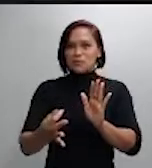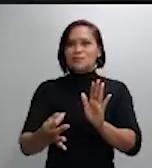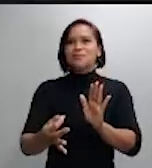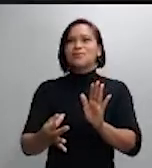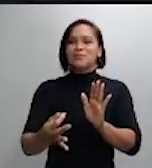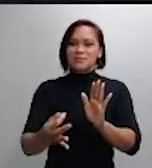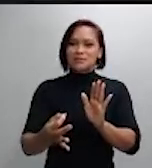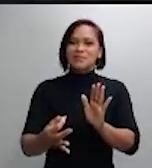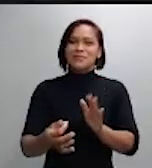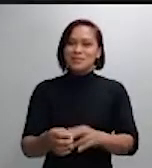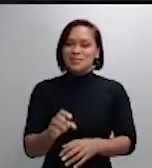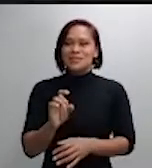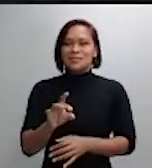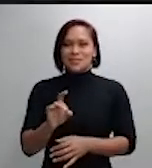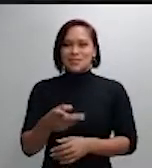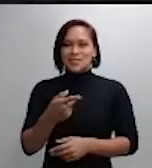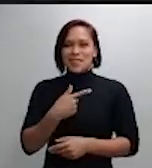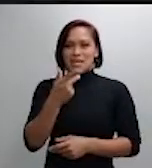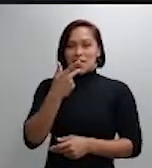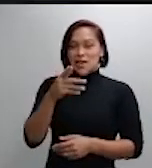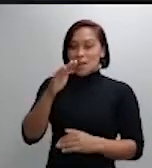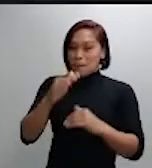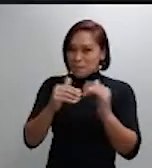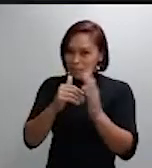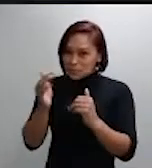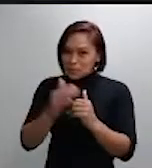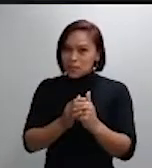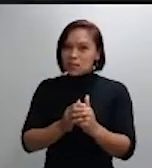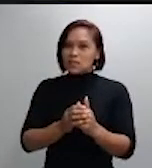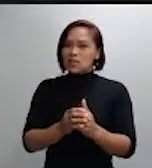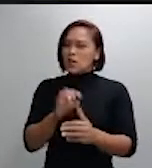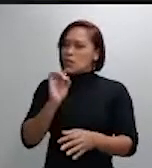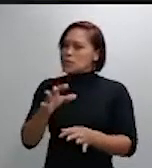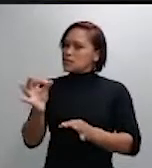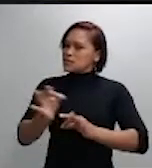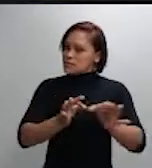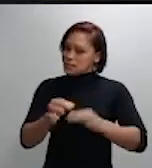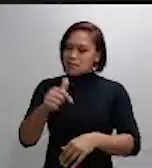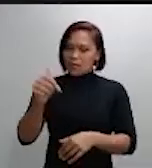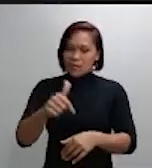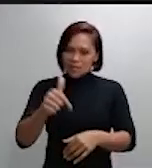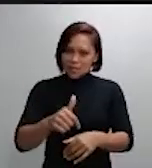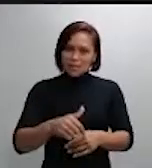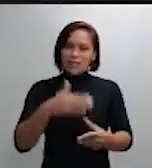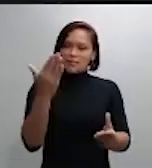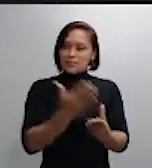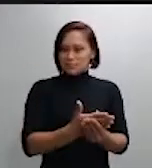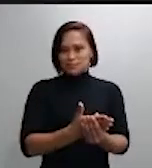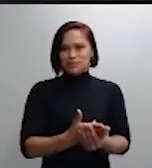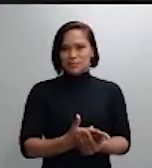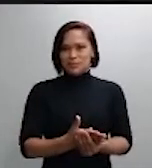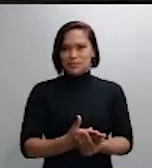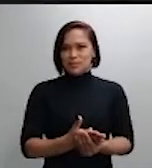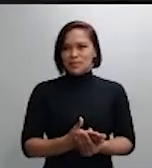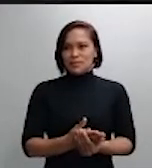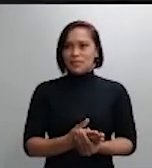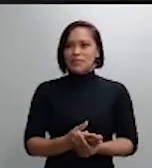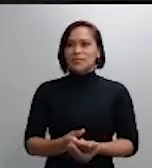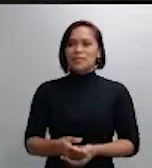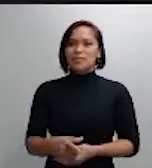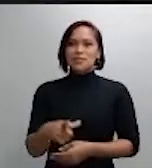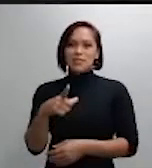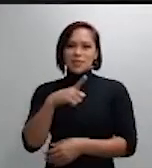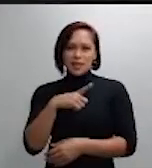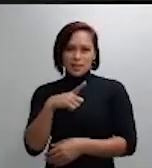se requer e é, na prática, o que se está tratando nesta demanda. Teria,